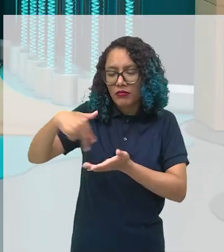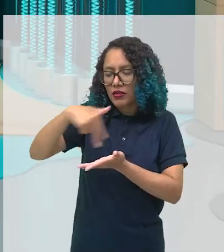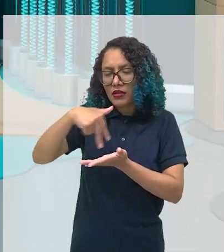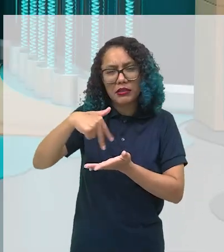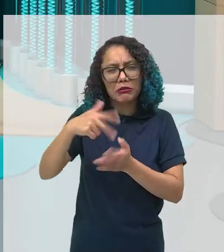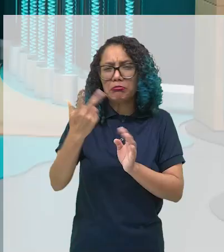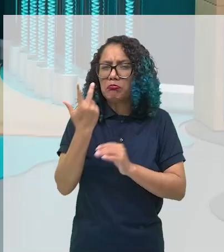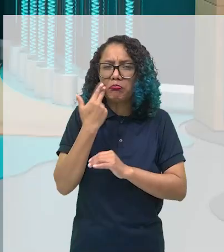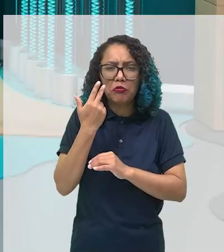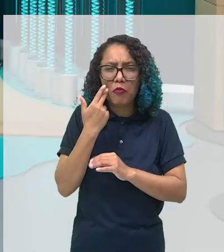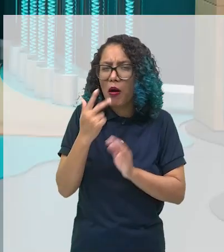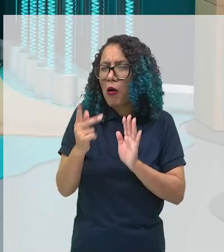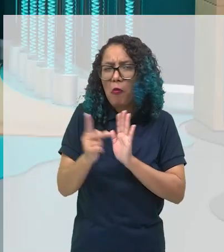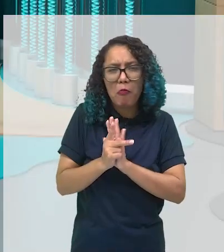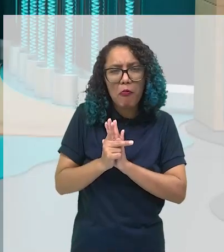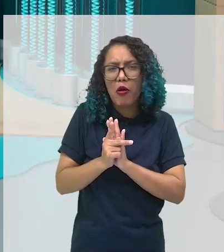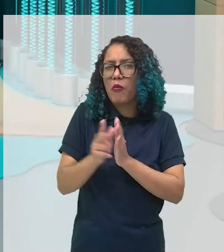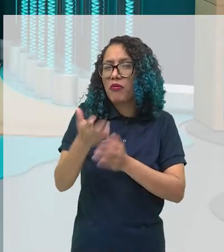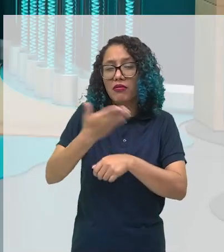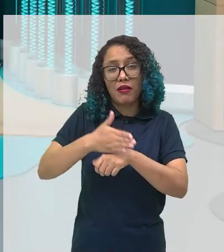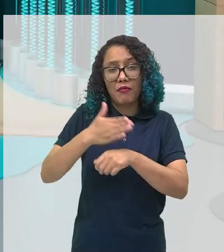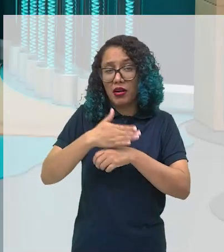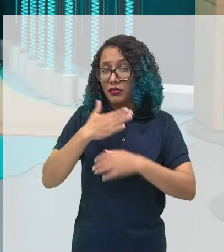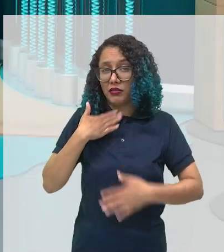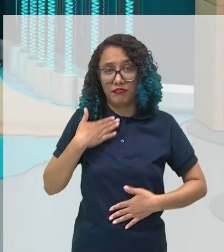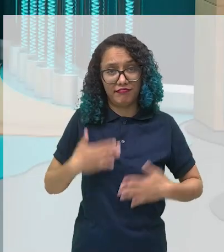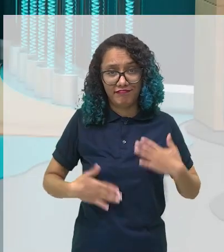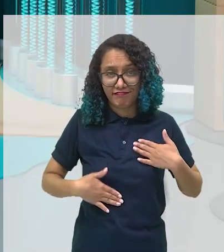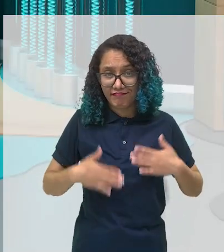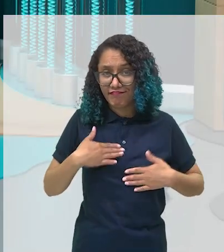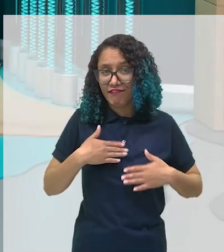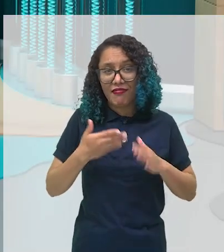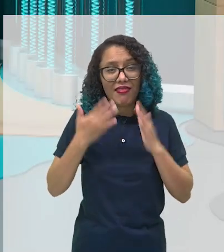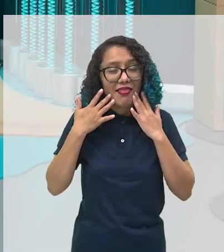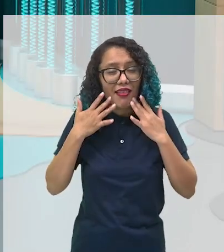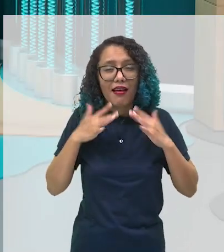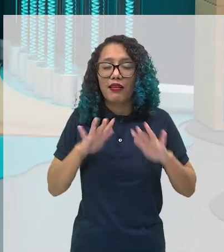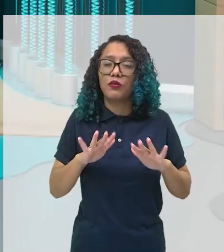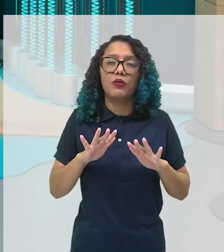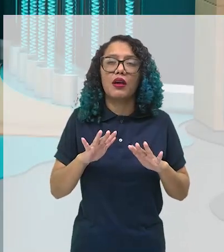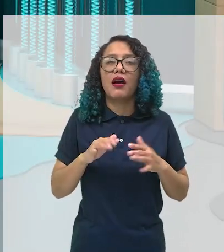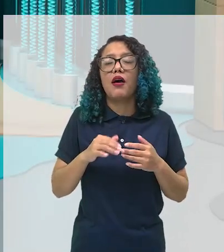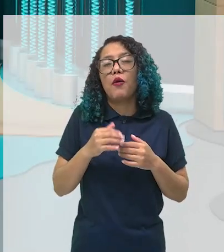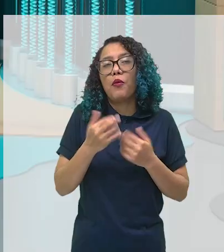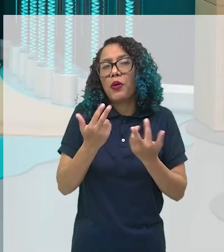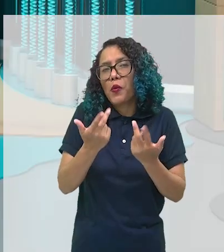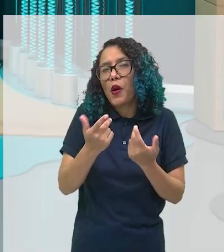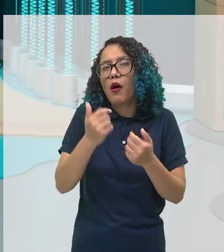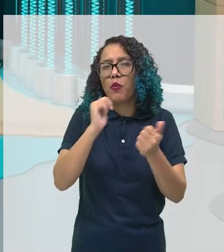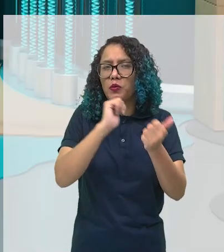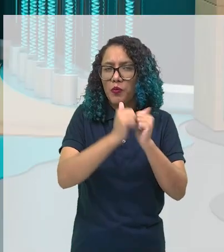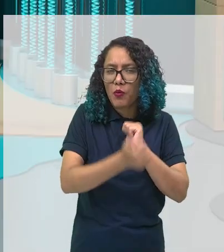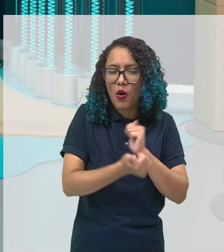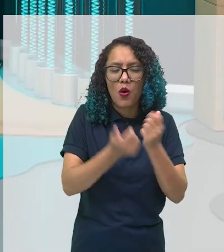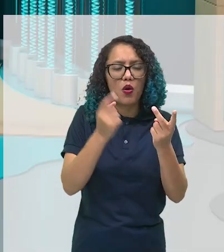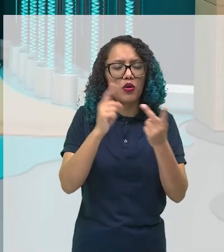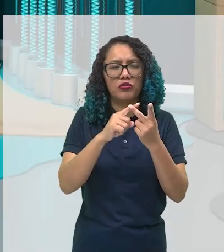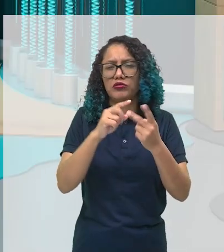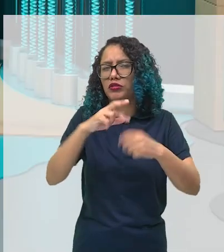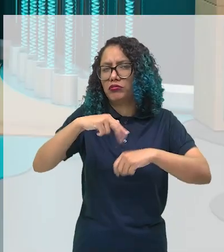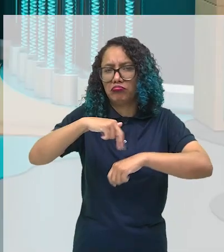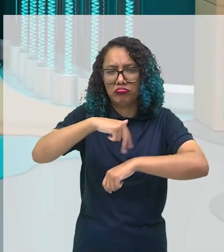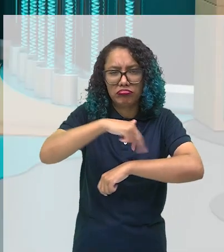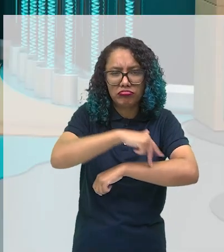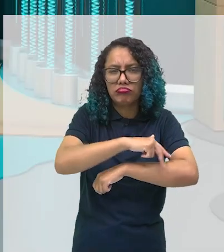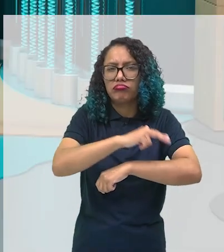tudo bem, faz parte dessa prática corporal. Assim como qualquer outra, assim como nos esportes, nas ginásticas, a